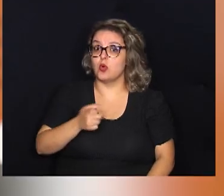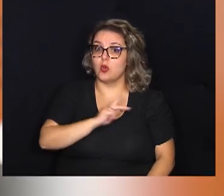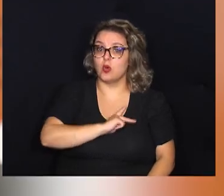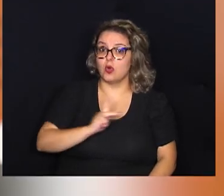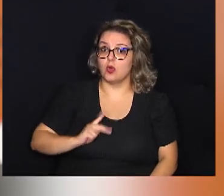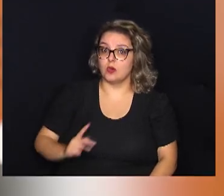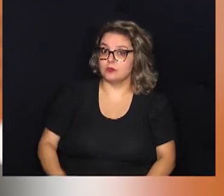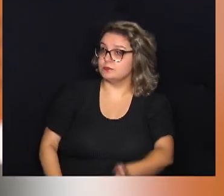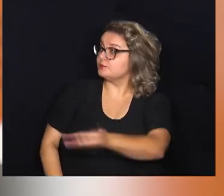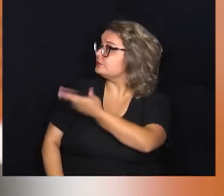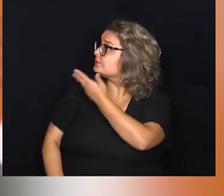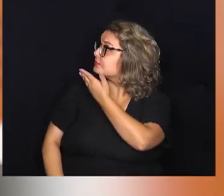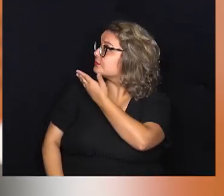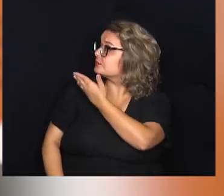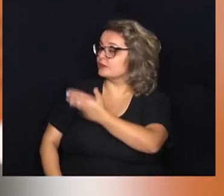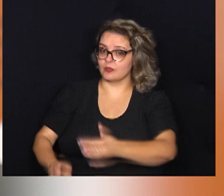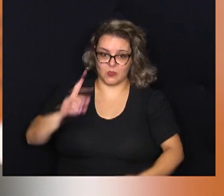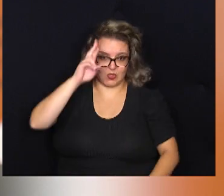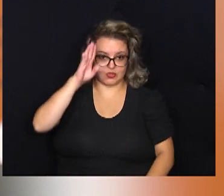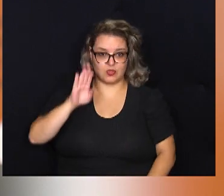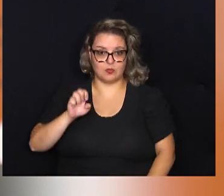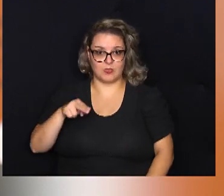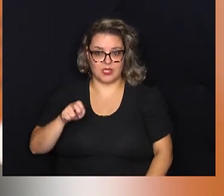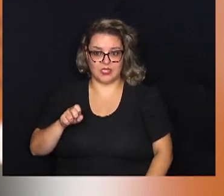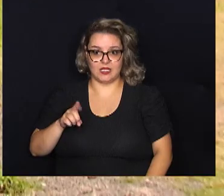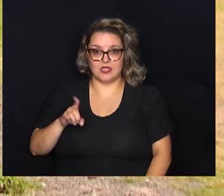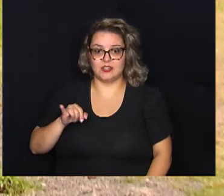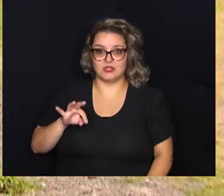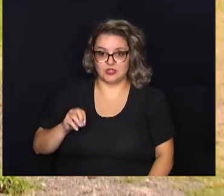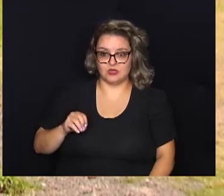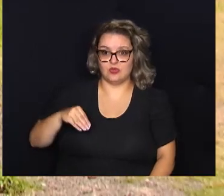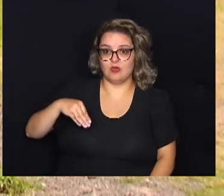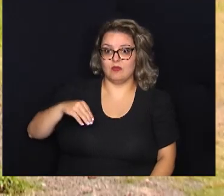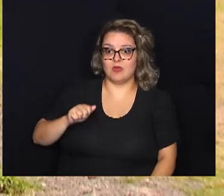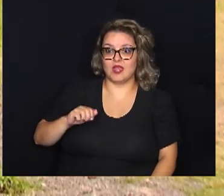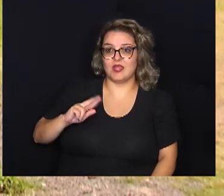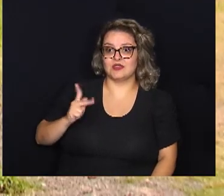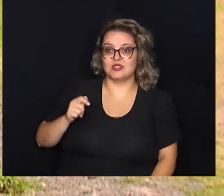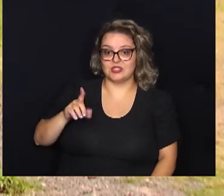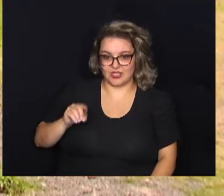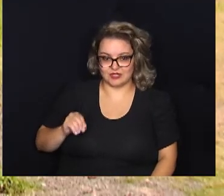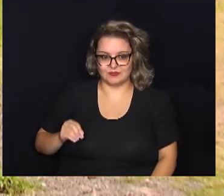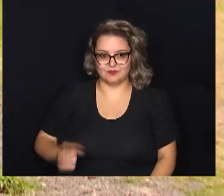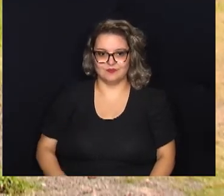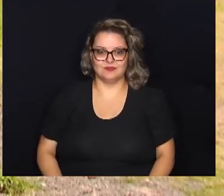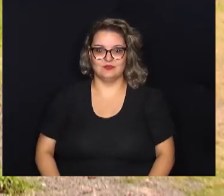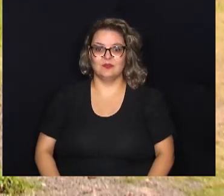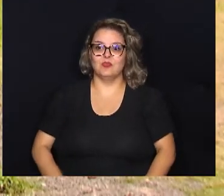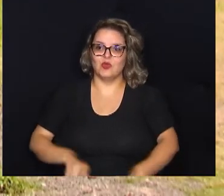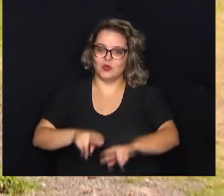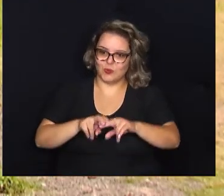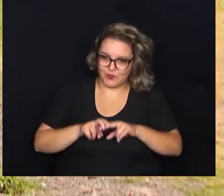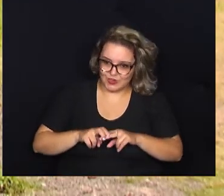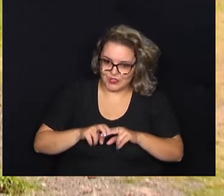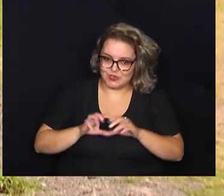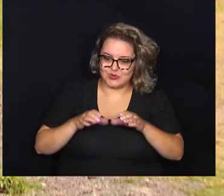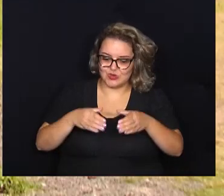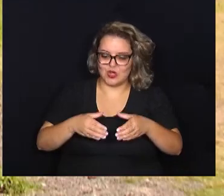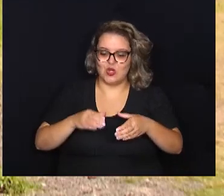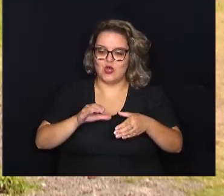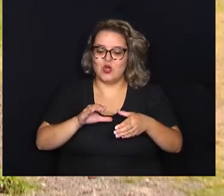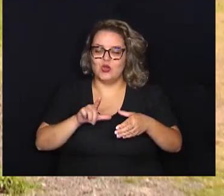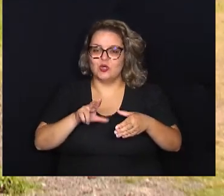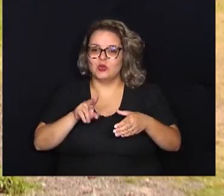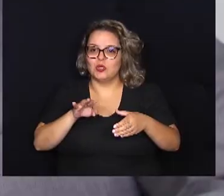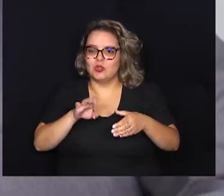foi ex-presidente, o senhor Benedito Machado, por isso que ele chama Clube Cultural Recreativo Campinas e tem o